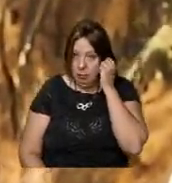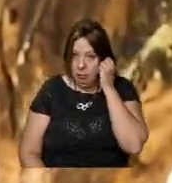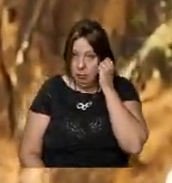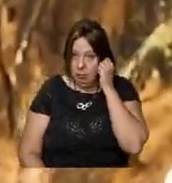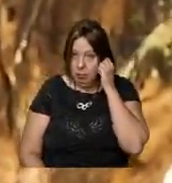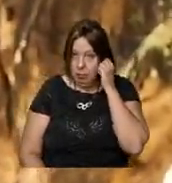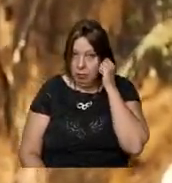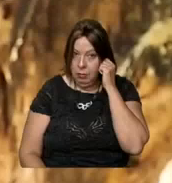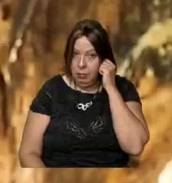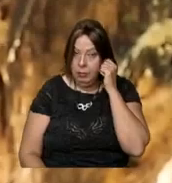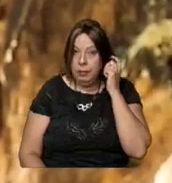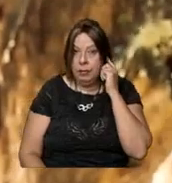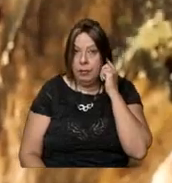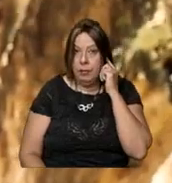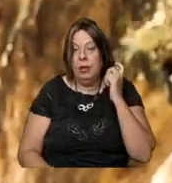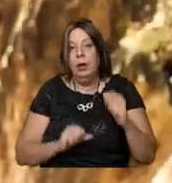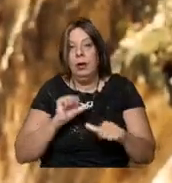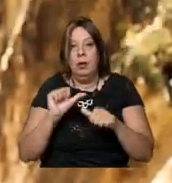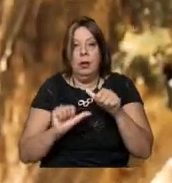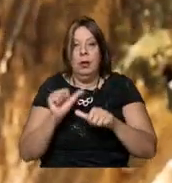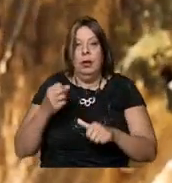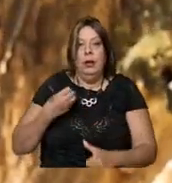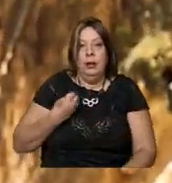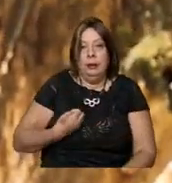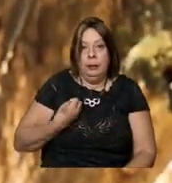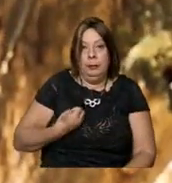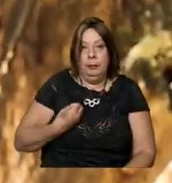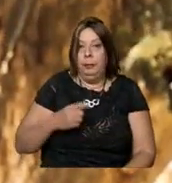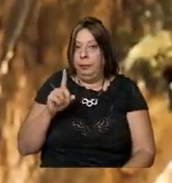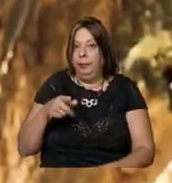uma premiação dos sonhos, não é mesmo, meus amigos?